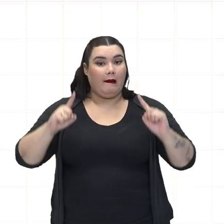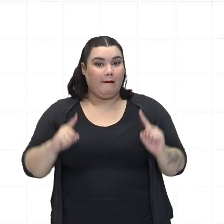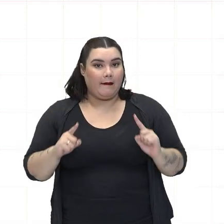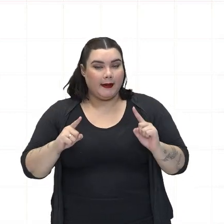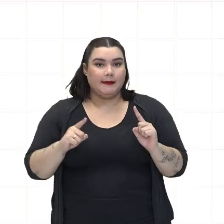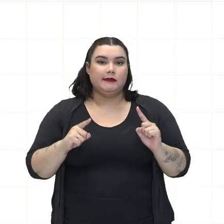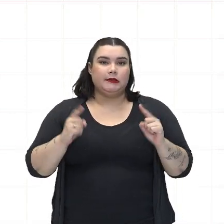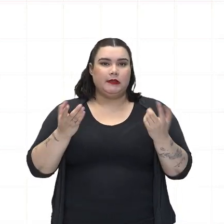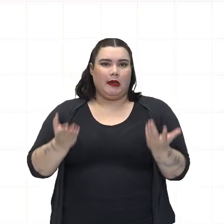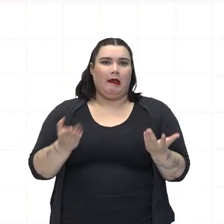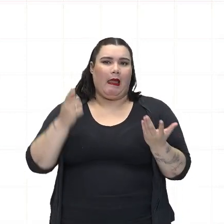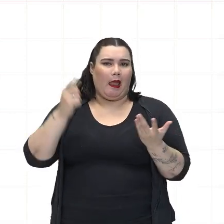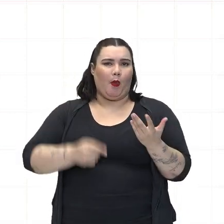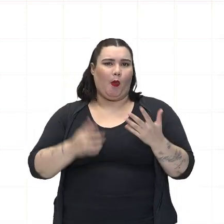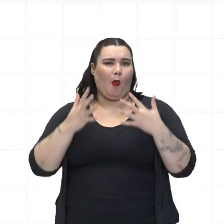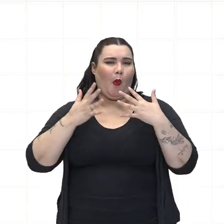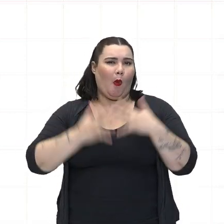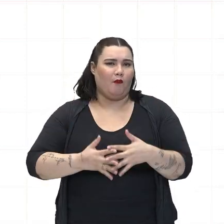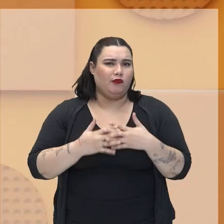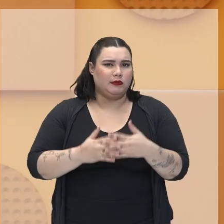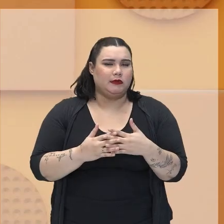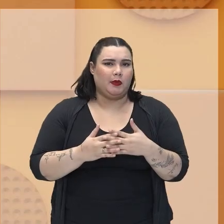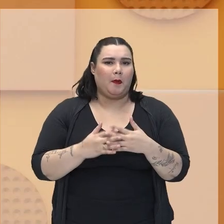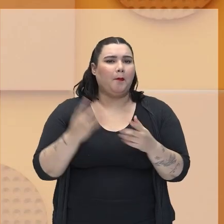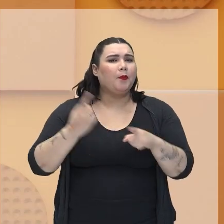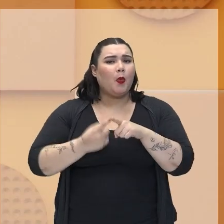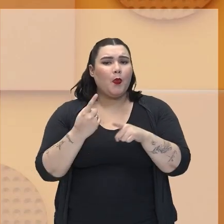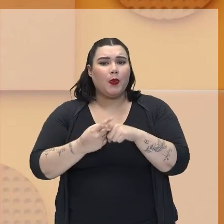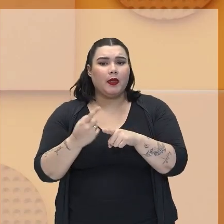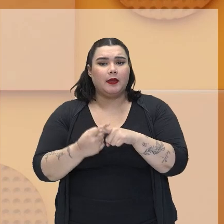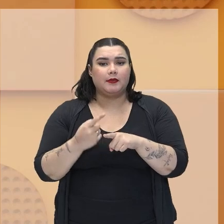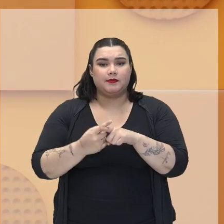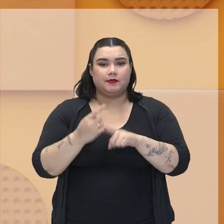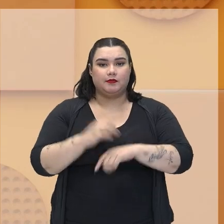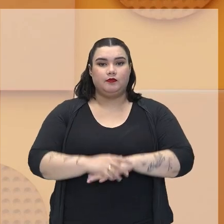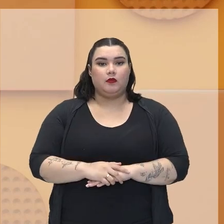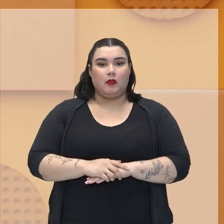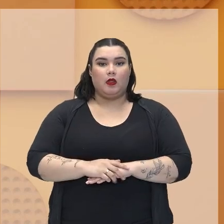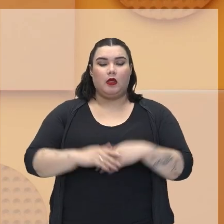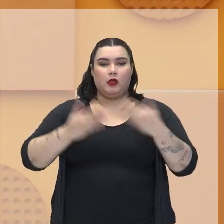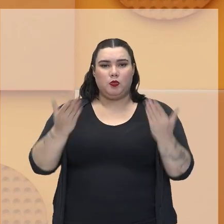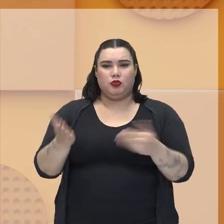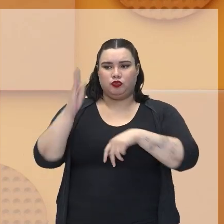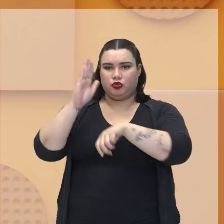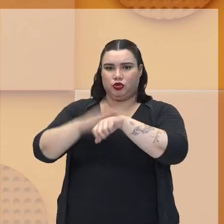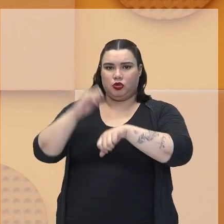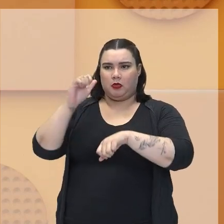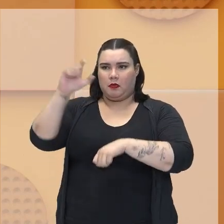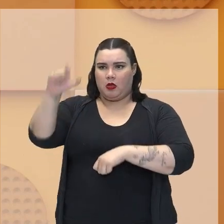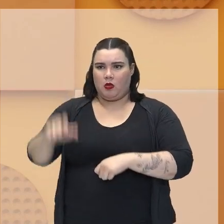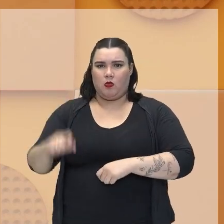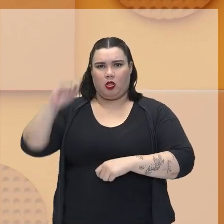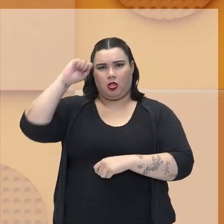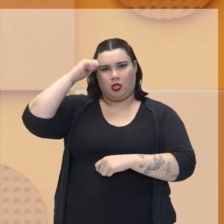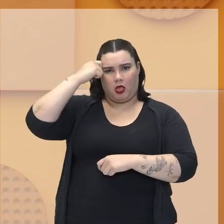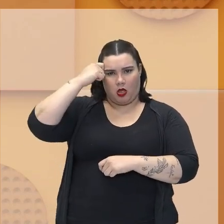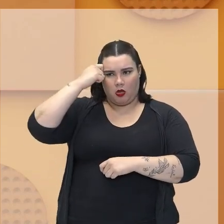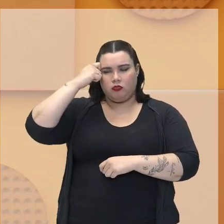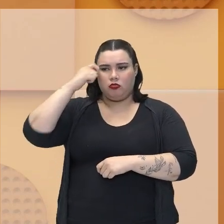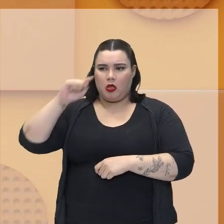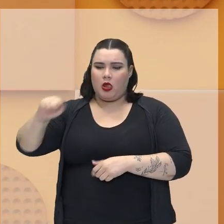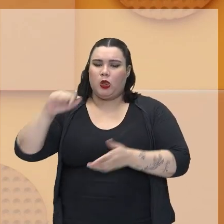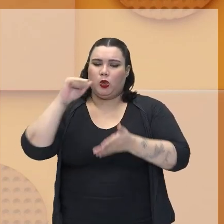que contraditória. Vamos imaginar, é conclamado o negro para lutar pela pátria Brasil, pela sua